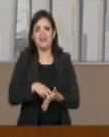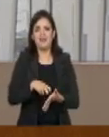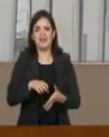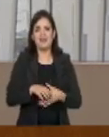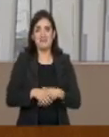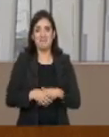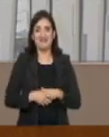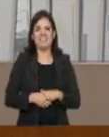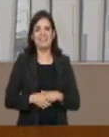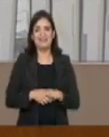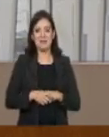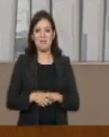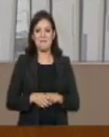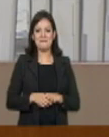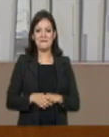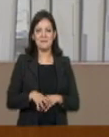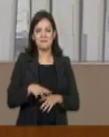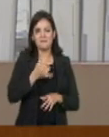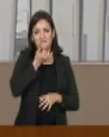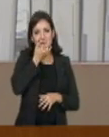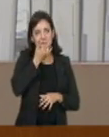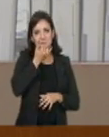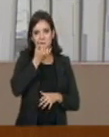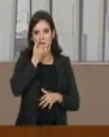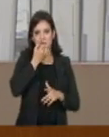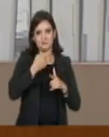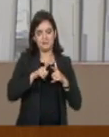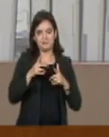de evitar práticas de crimes,